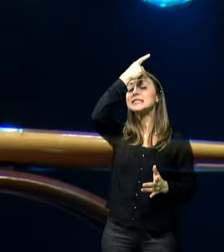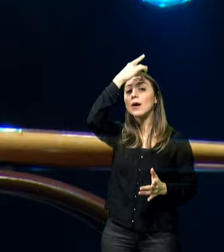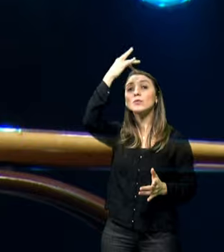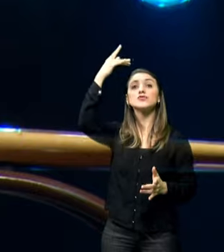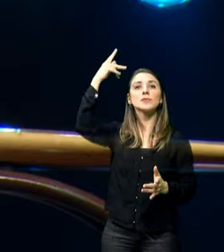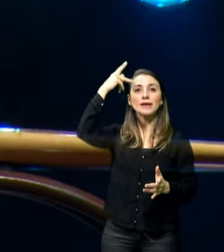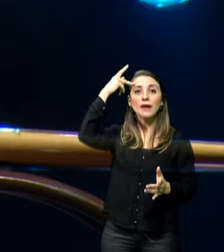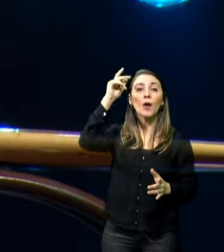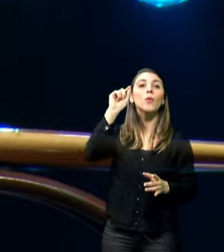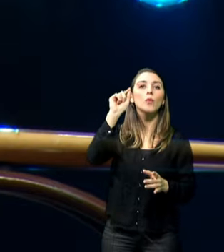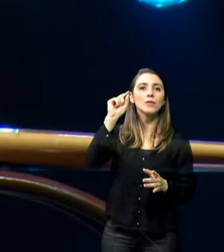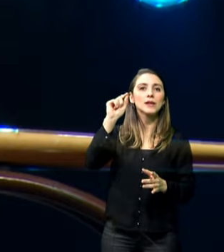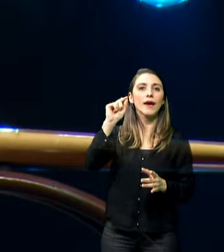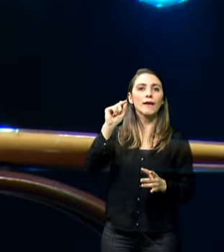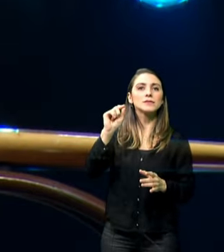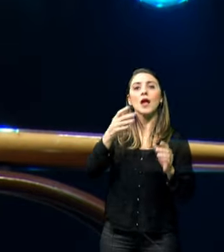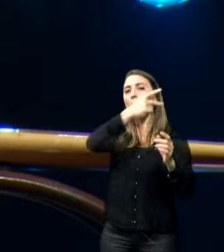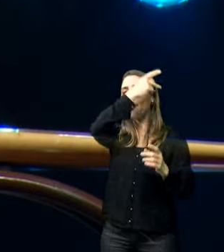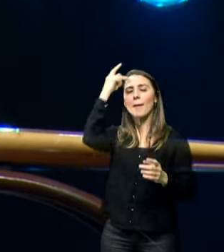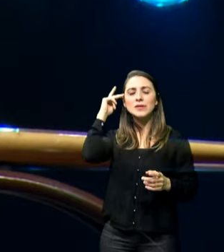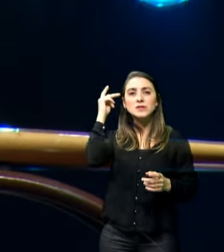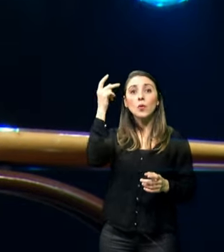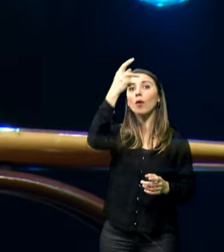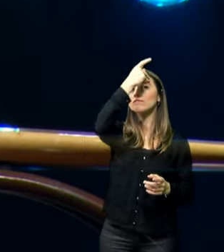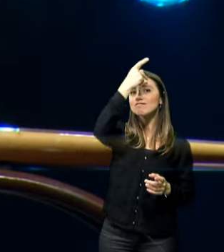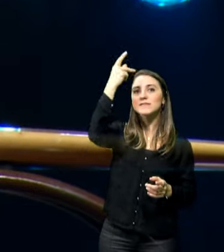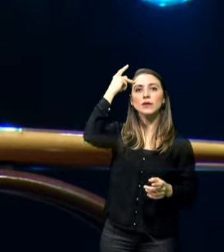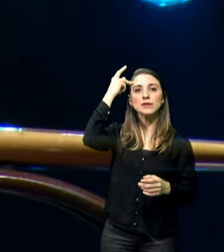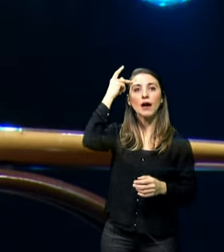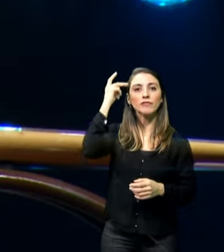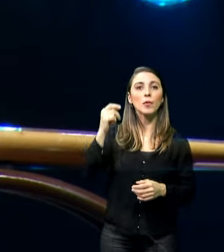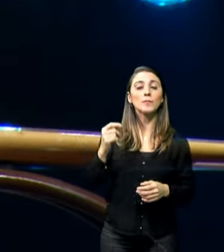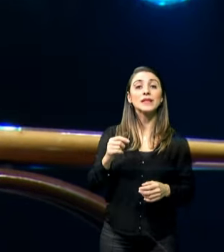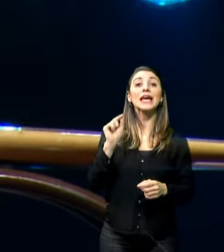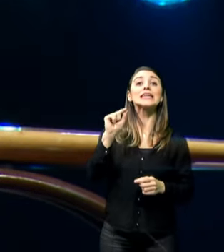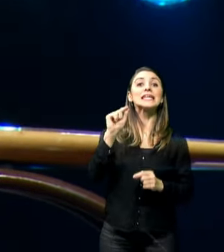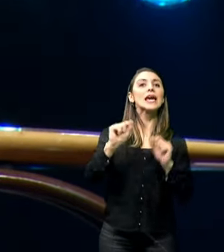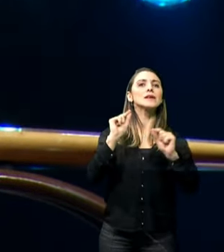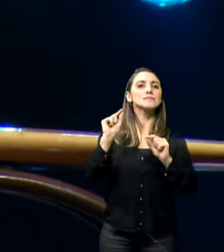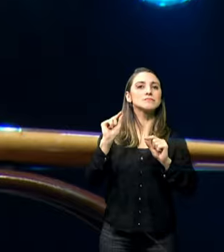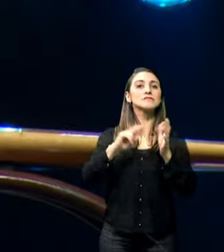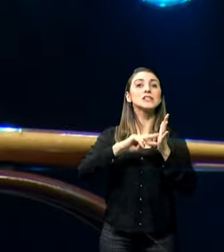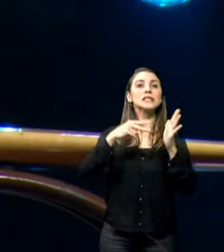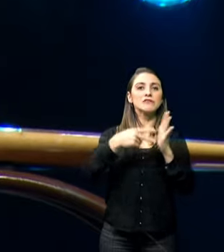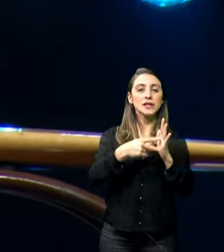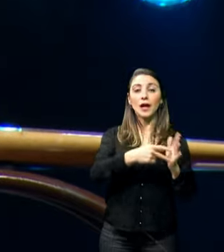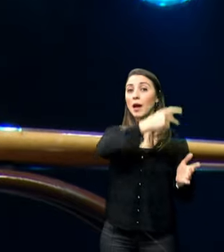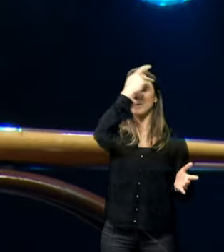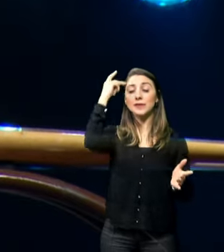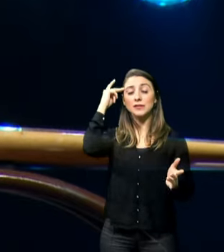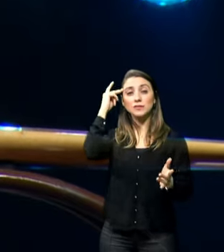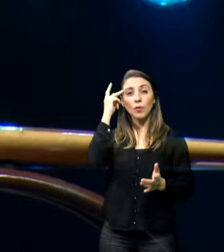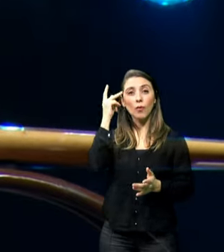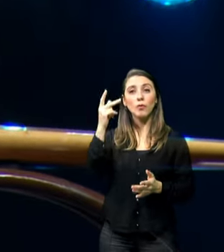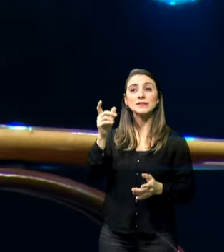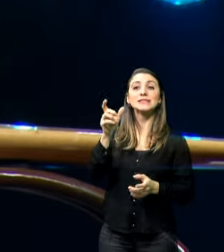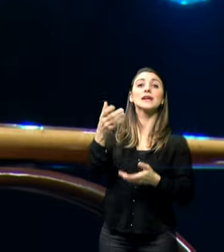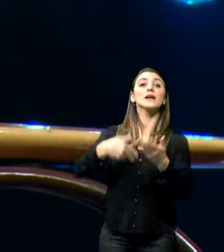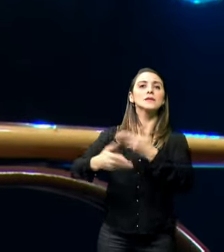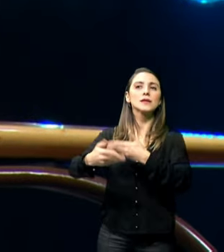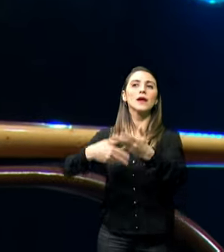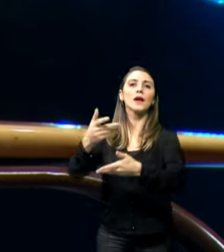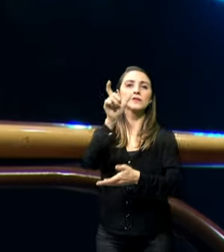humano saudável mentalmente? É o ser humano que constrói relacionamentos profundos e